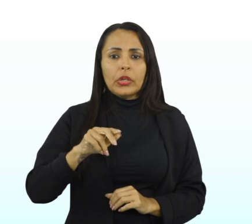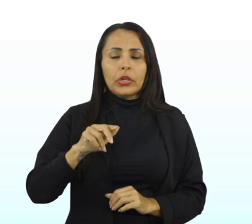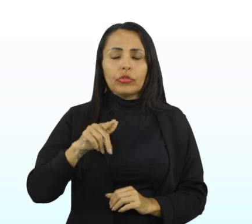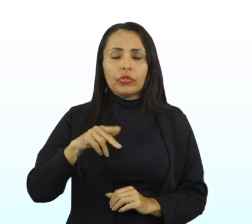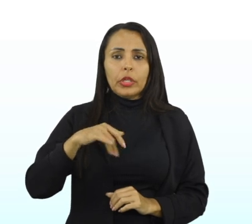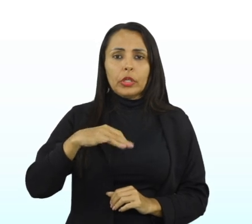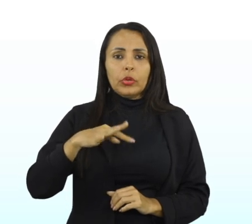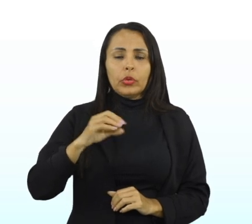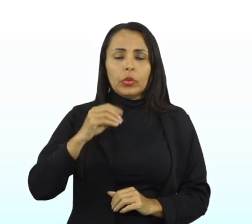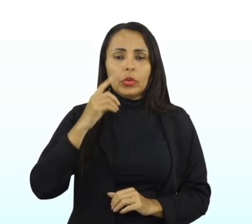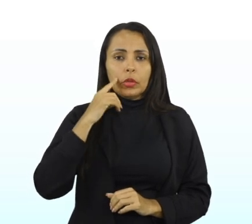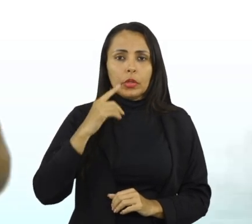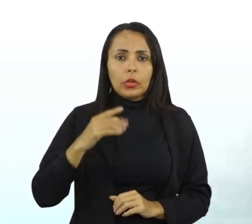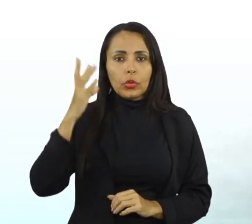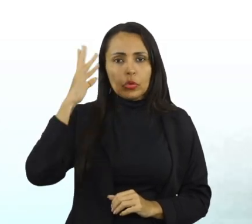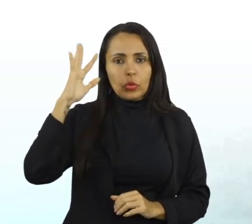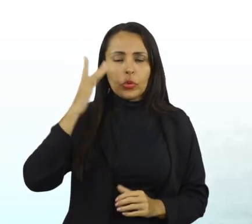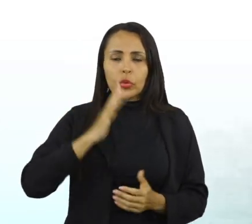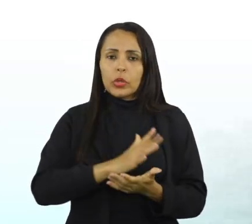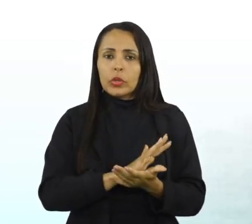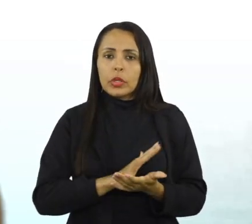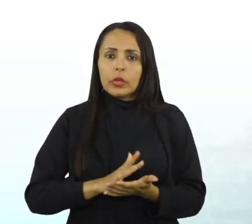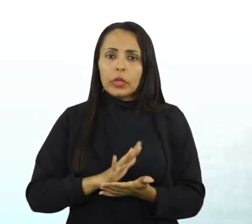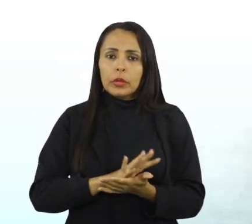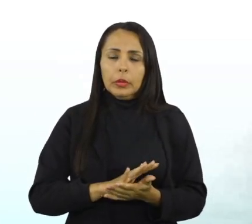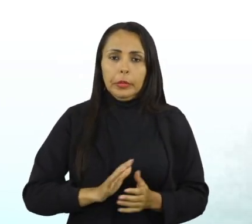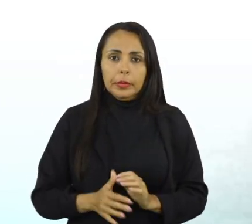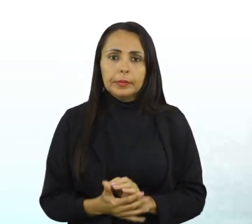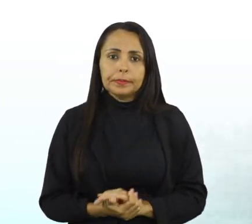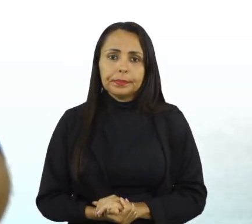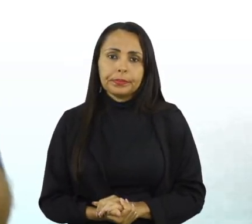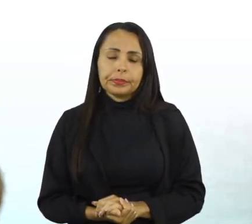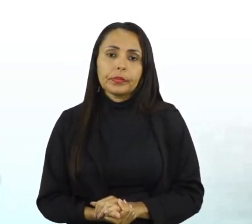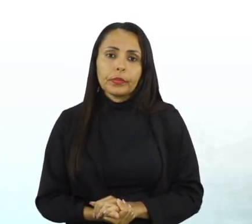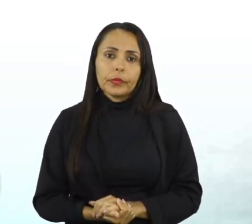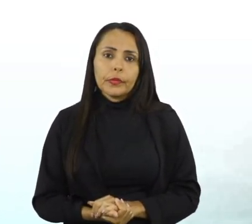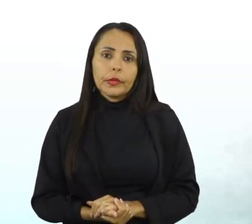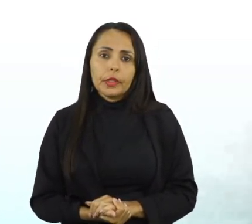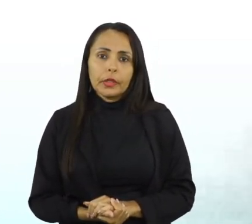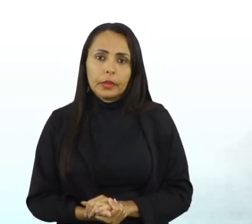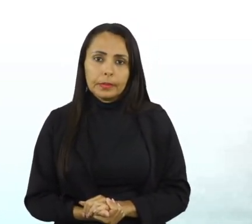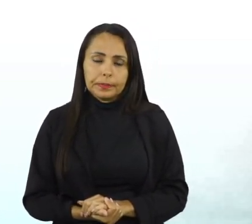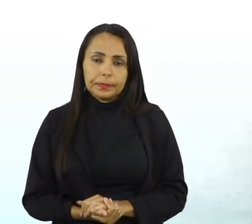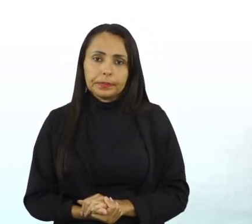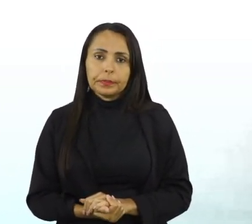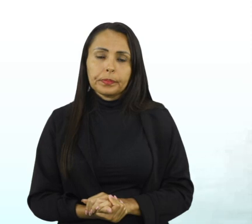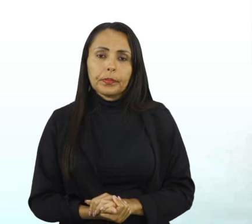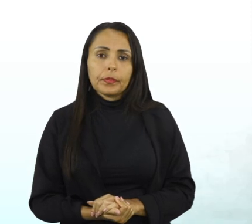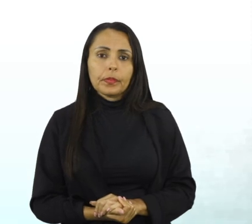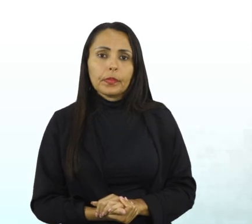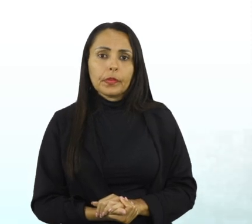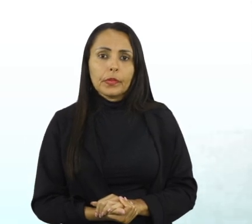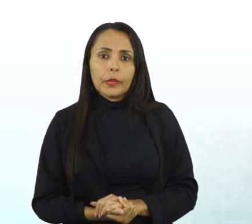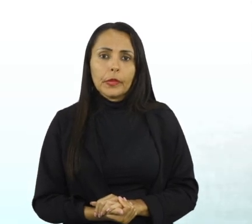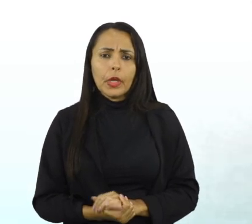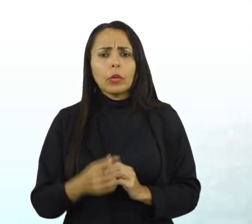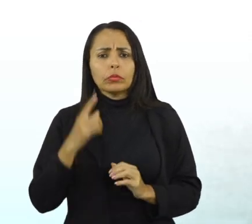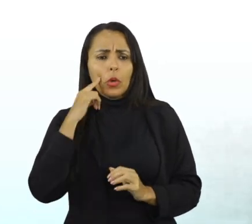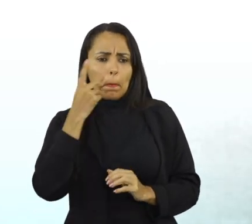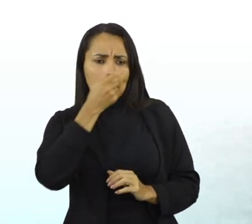de um sambista. Vem comigo, fera. Olha a fonte do texto como é importante também. Sonho de um